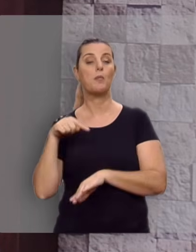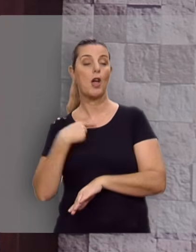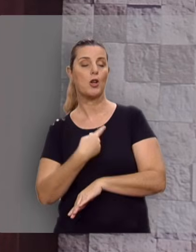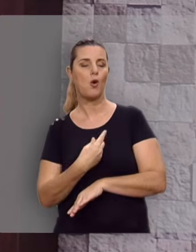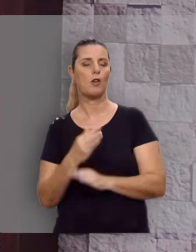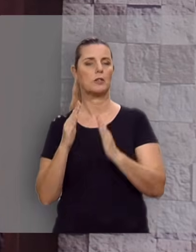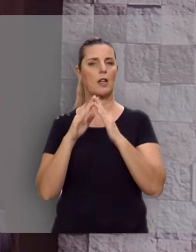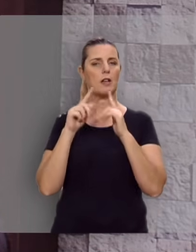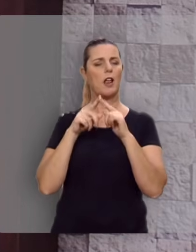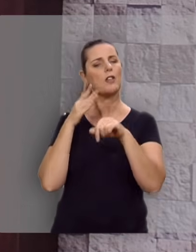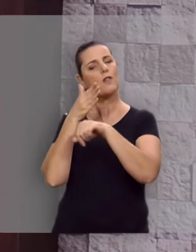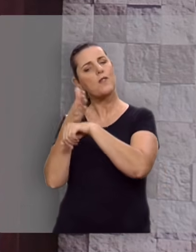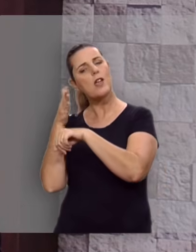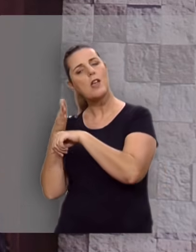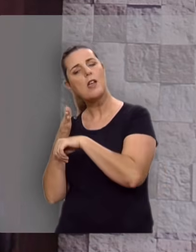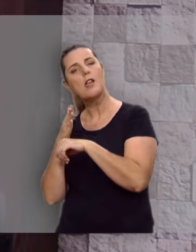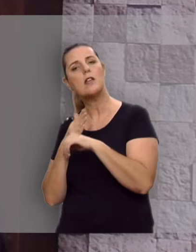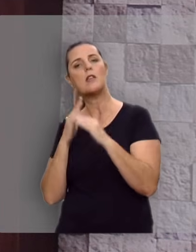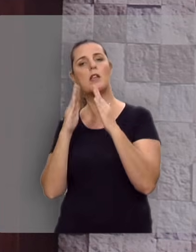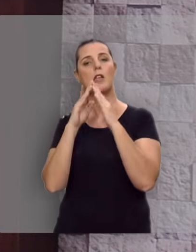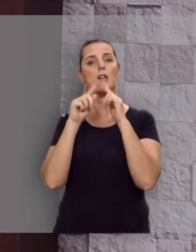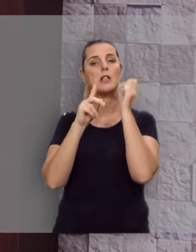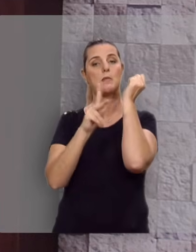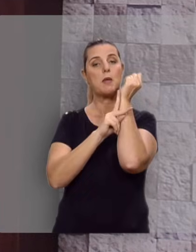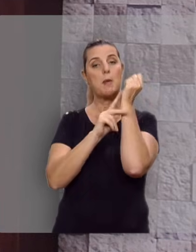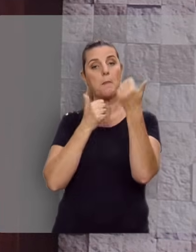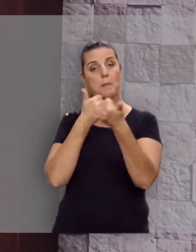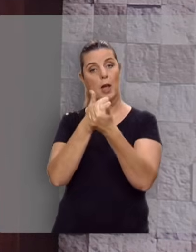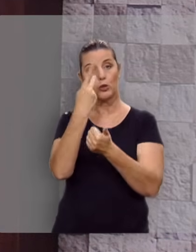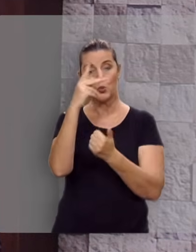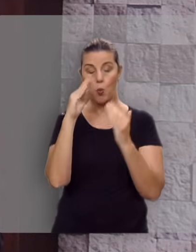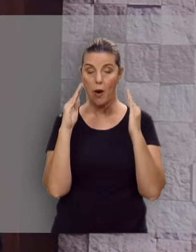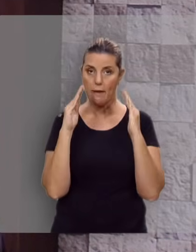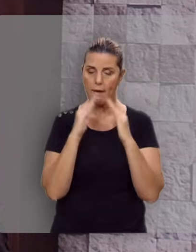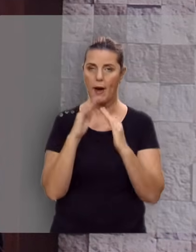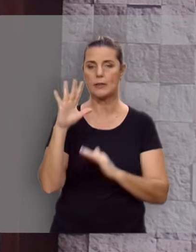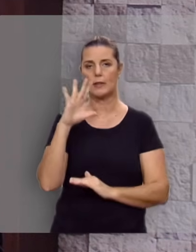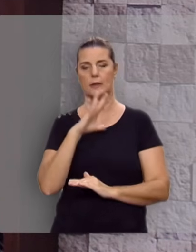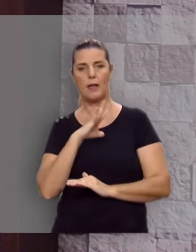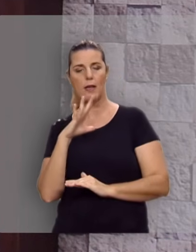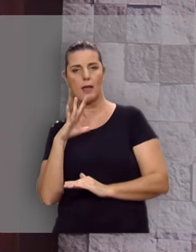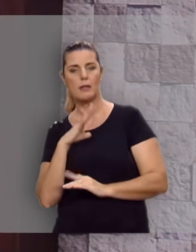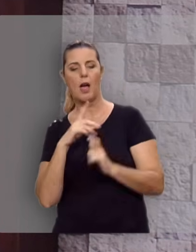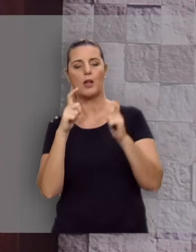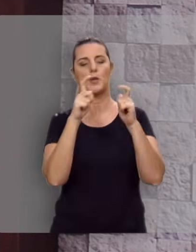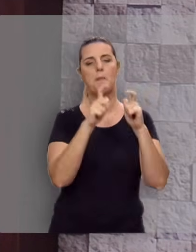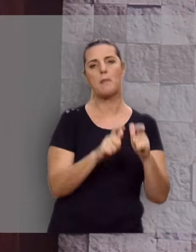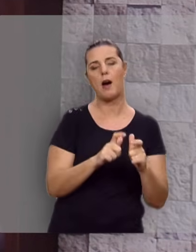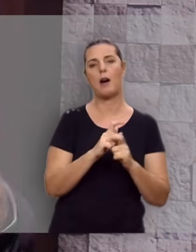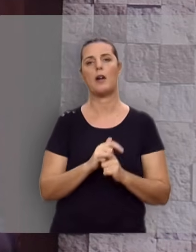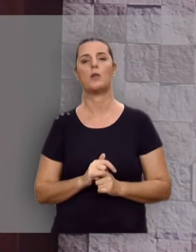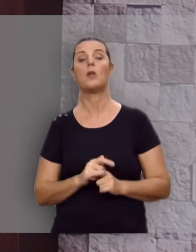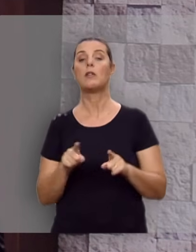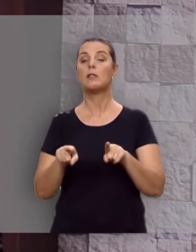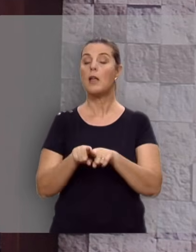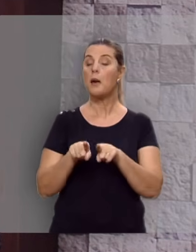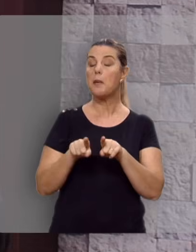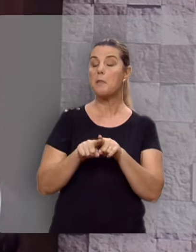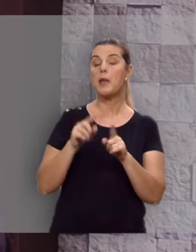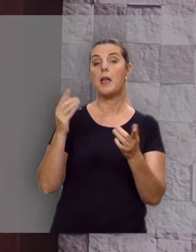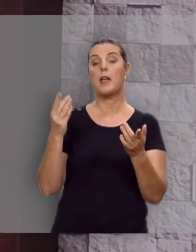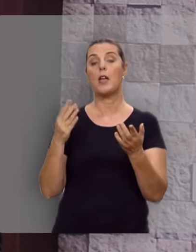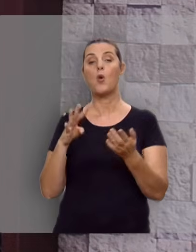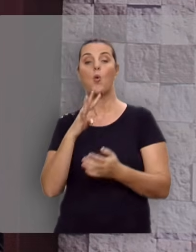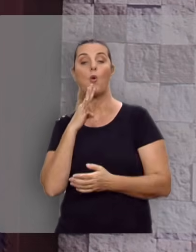nossa igreja, visite uma igreja presbiteriana perto de você, na sua cidade, no seu bairro e mais.